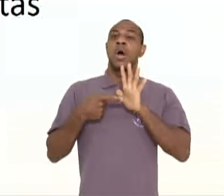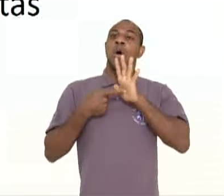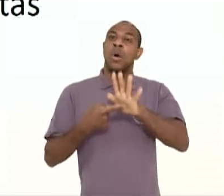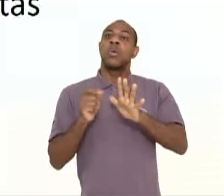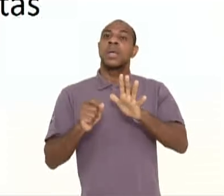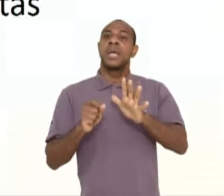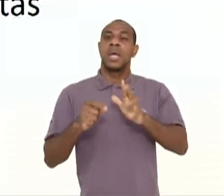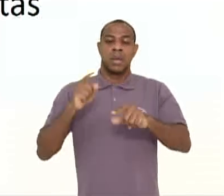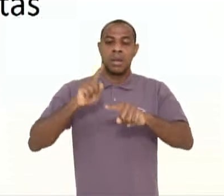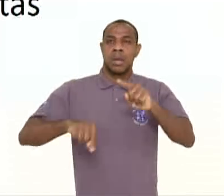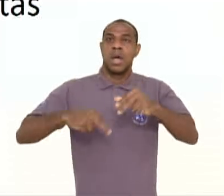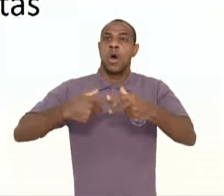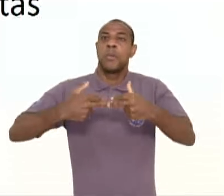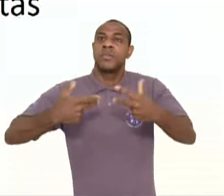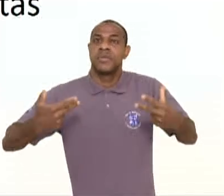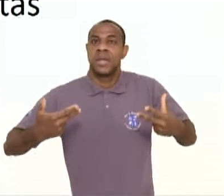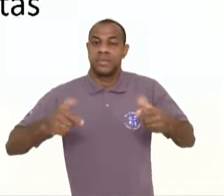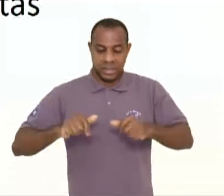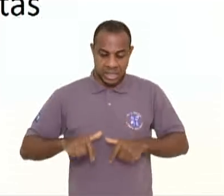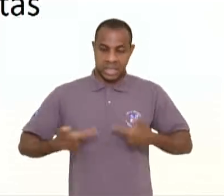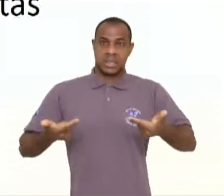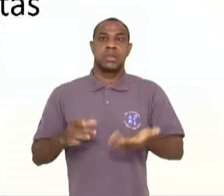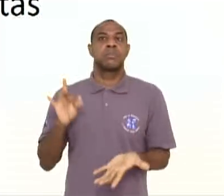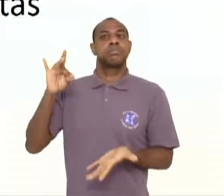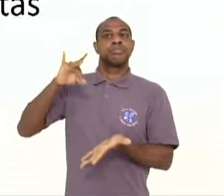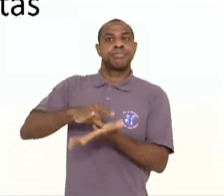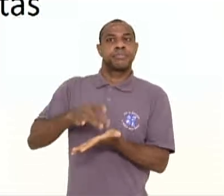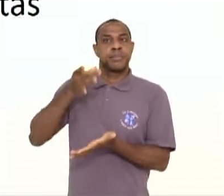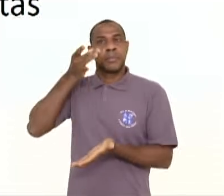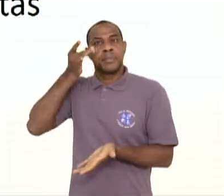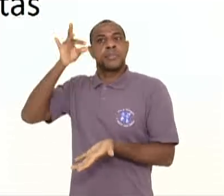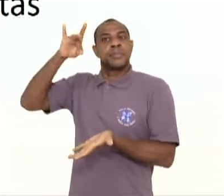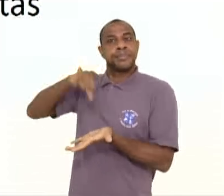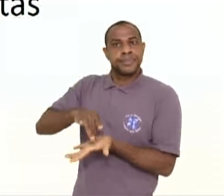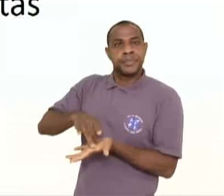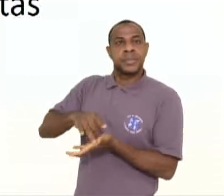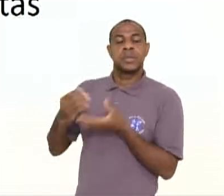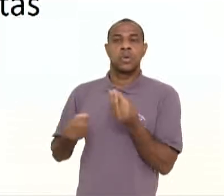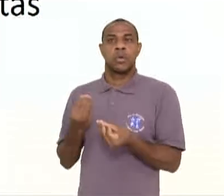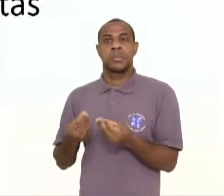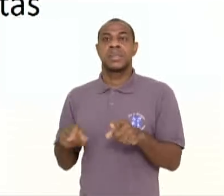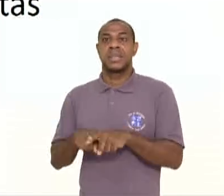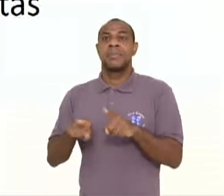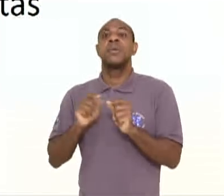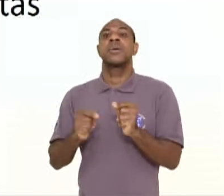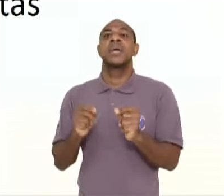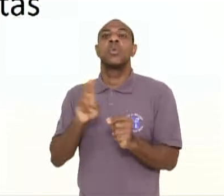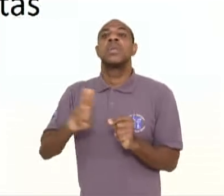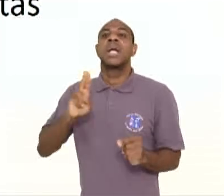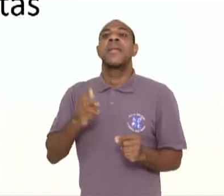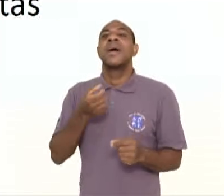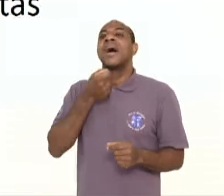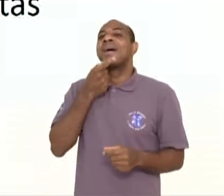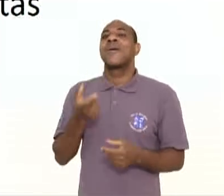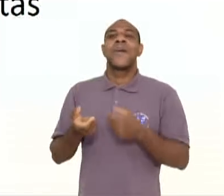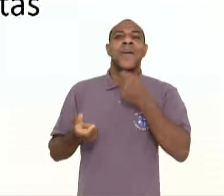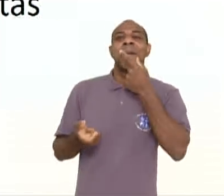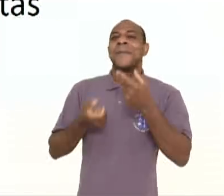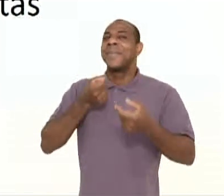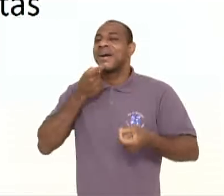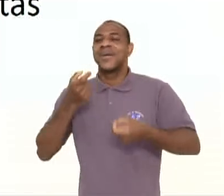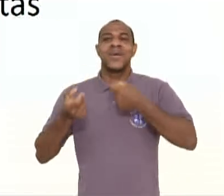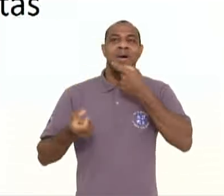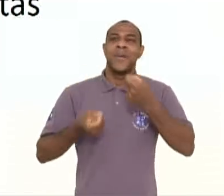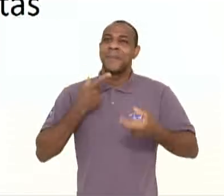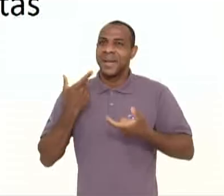objetos reais e ações concretas, mais usadas na forma de comédia e normalmente com o mímico